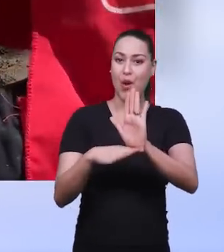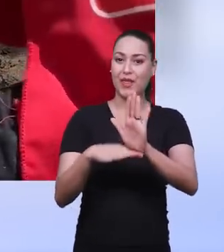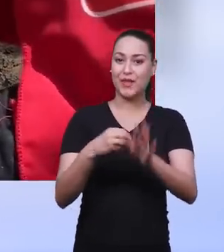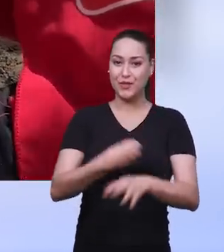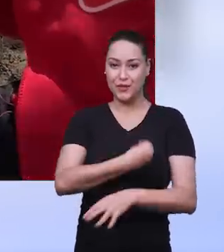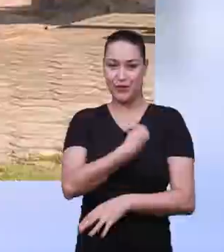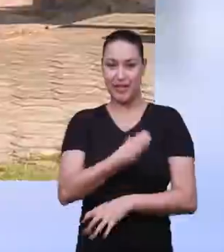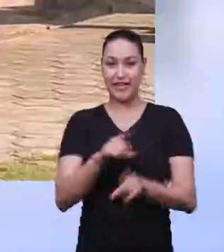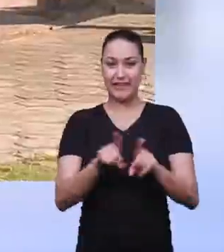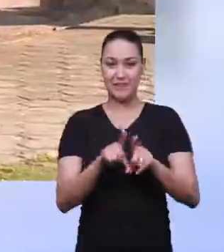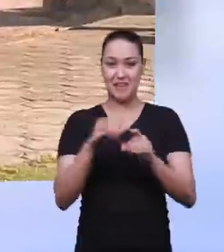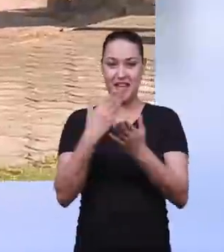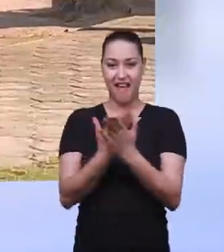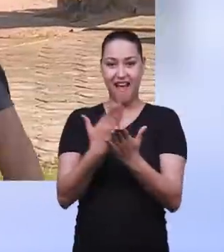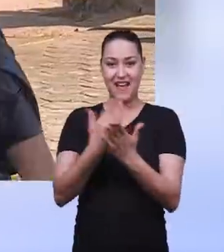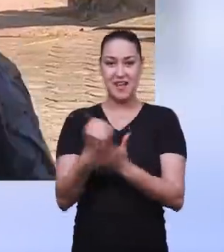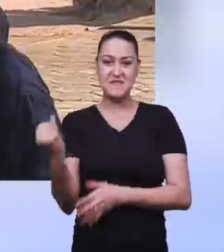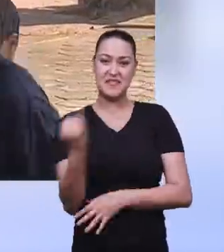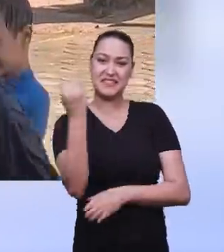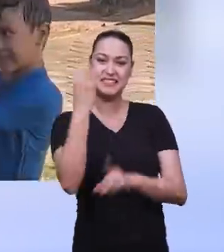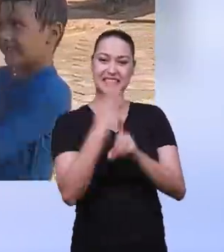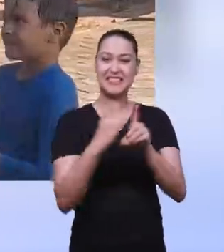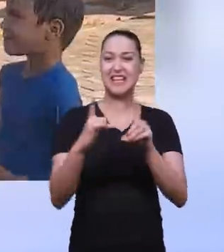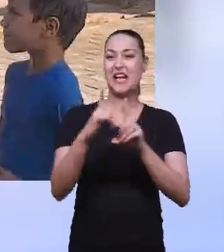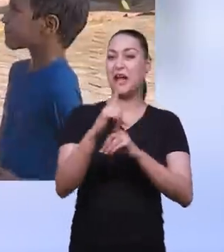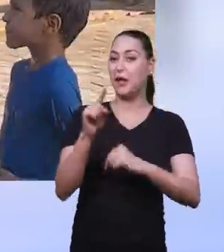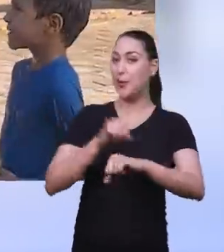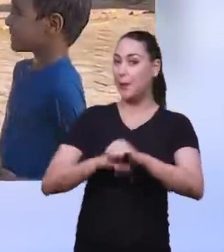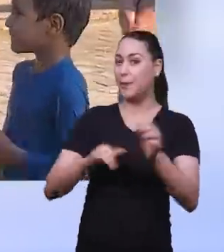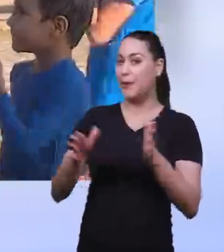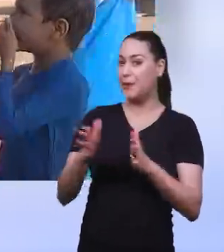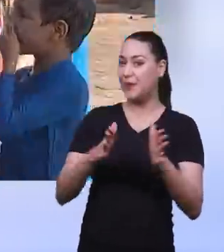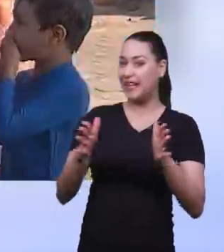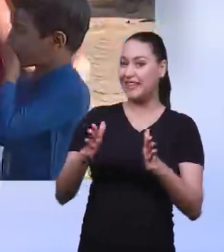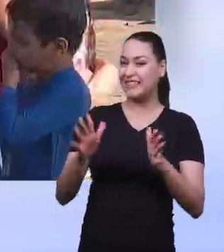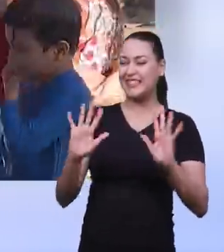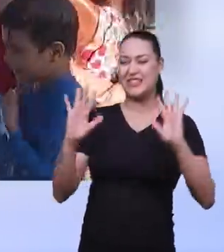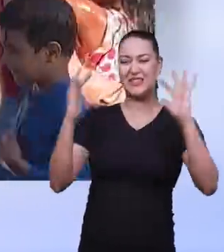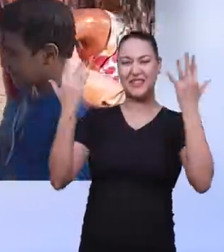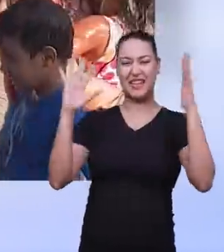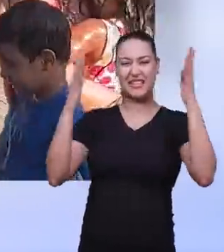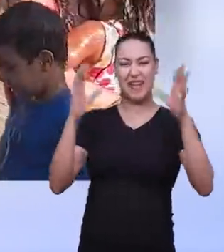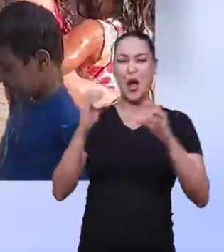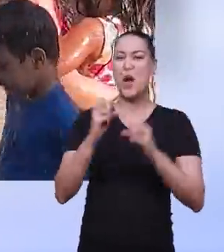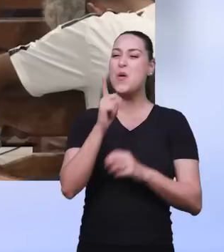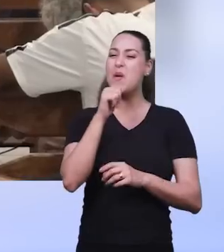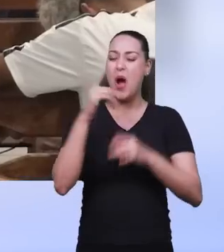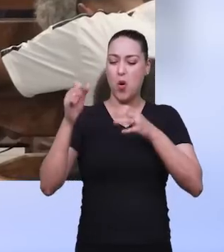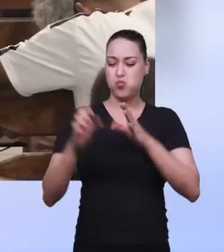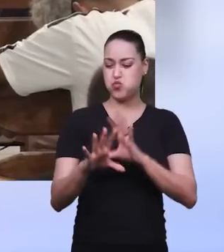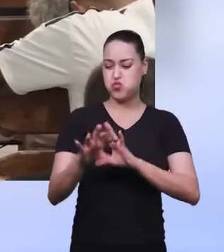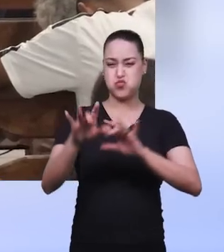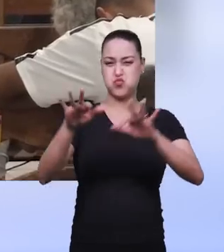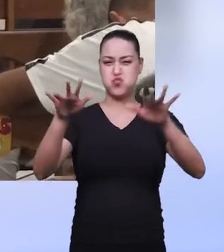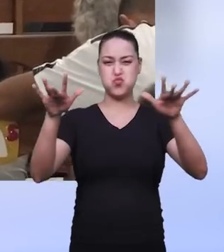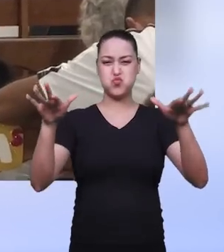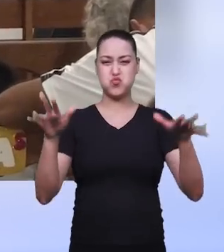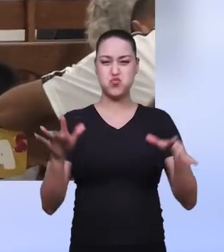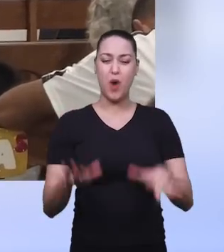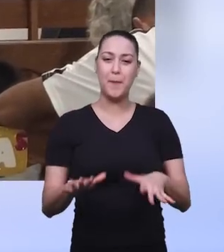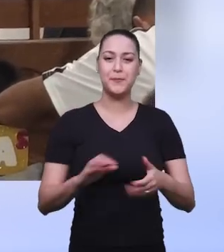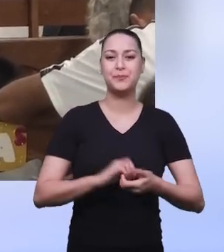uma aula sobre a importância da EBD e um momento bem divertido com banho de mangueira. Na capital,